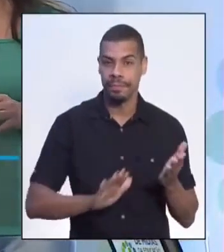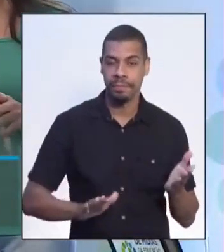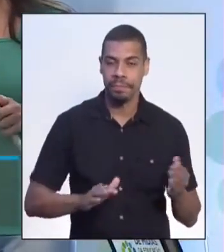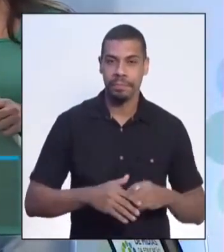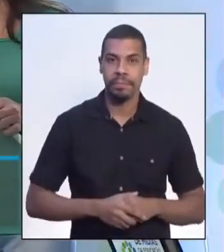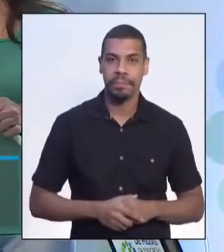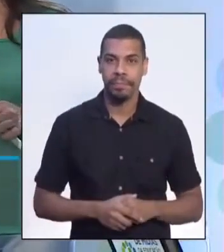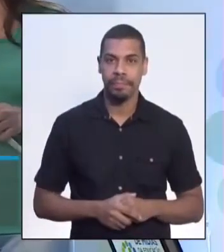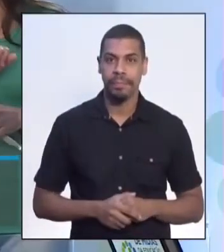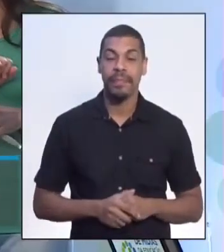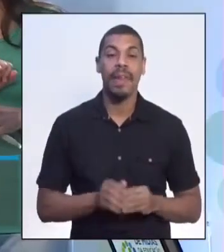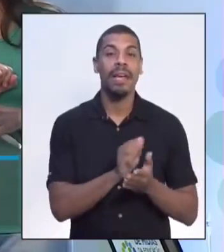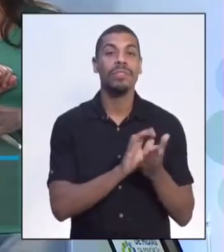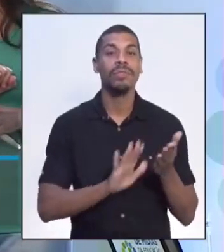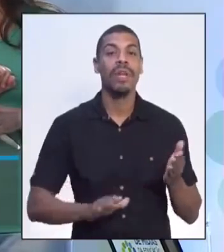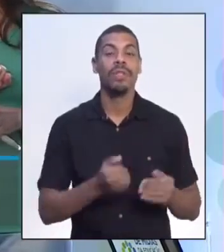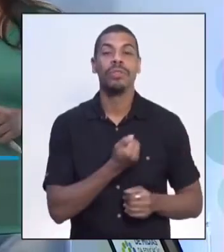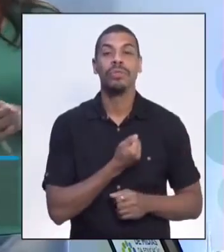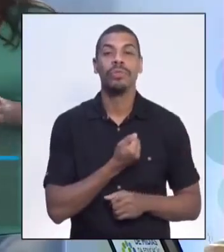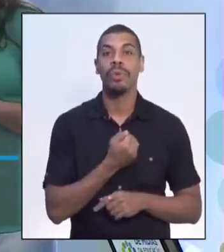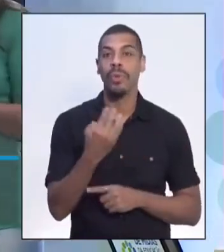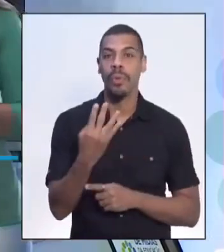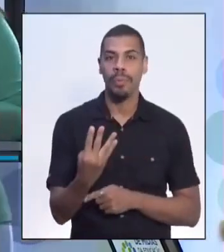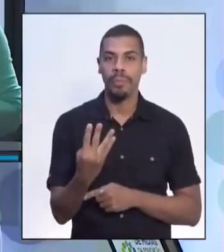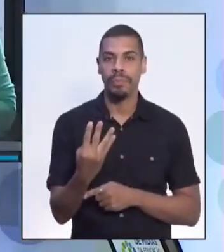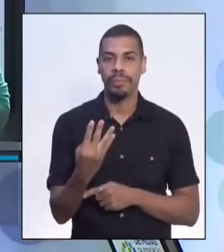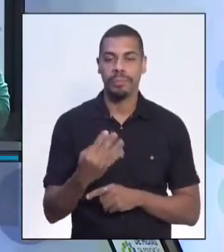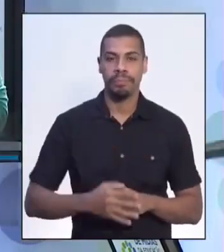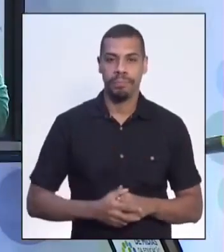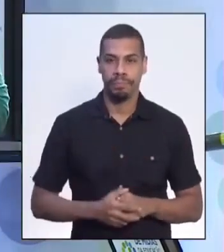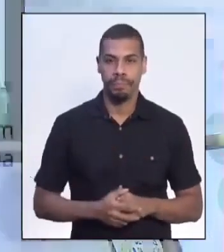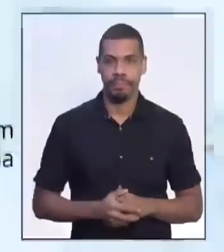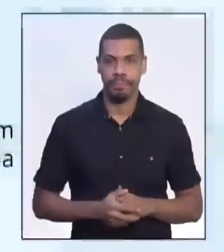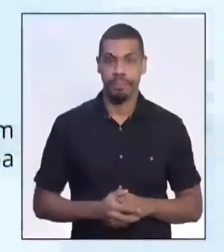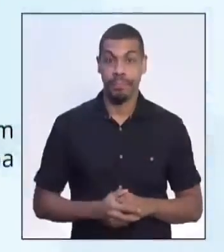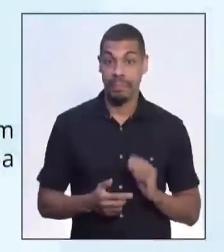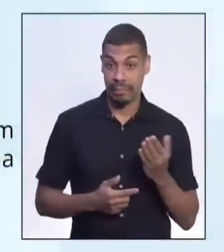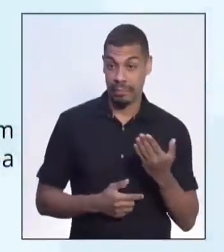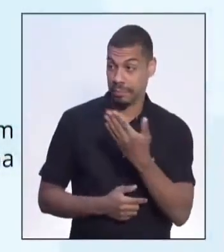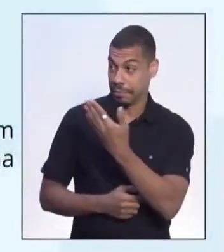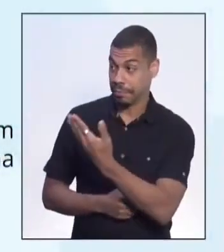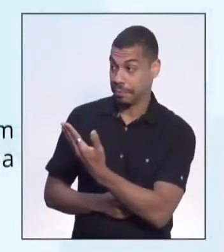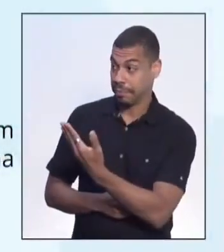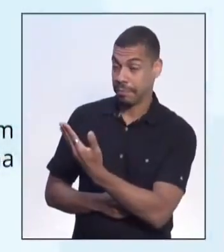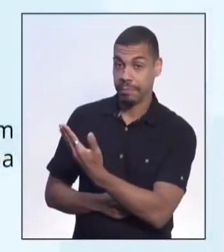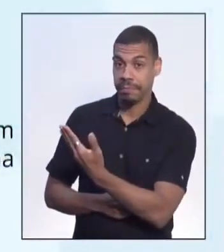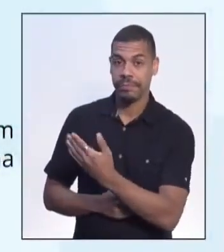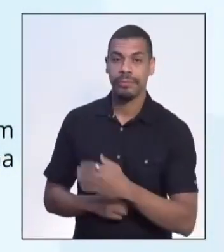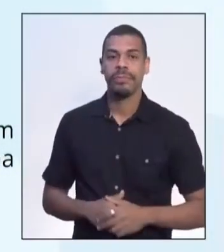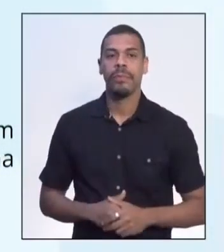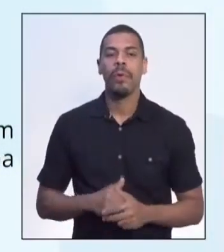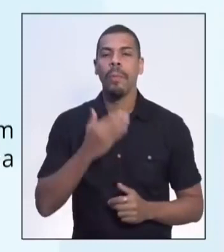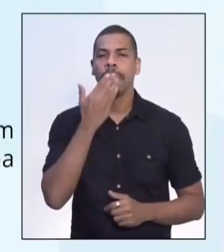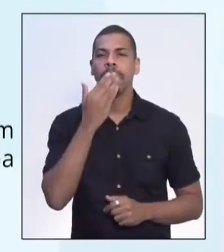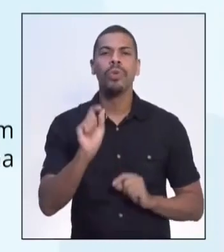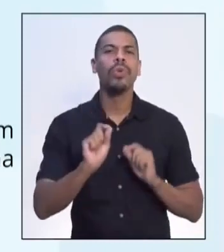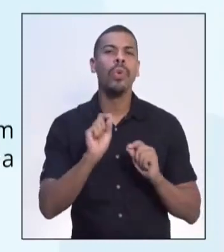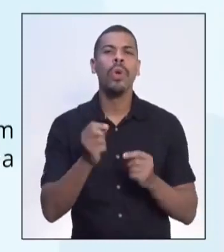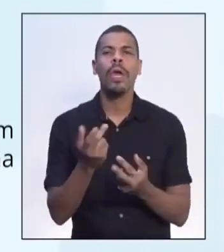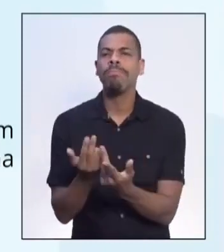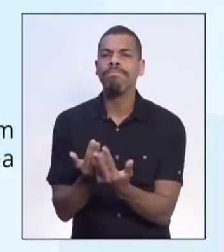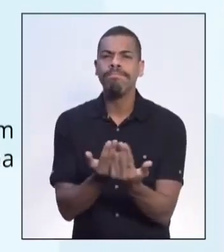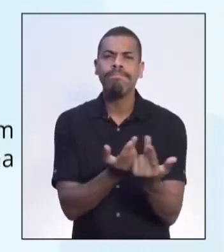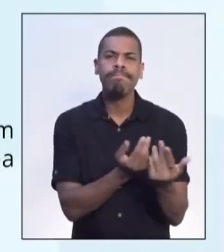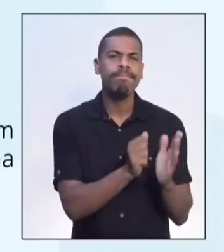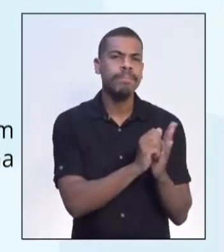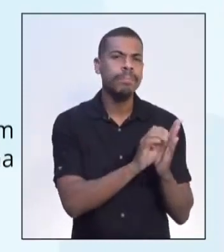atividade. Atividade 4. Na atividade 4, eu estou pedindo para vocês a